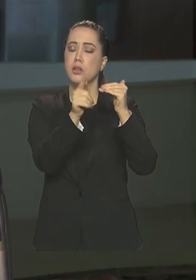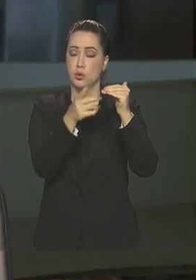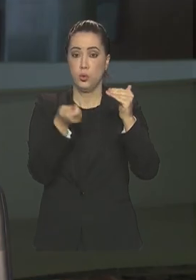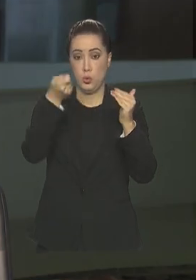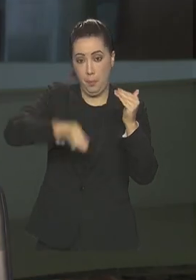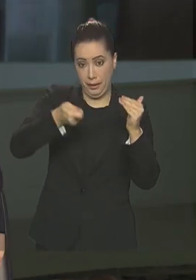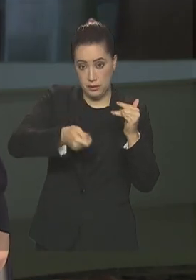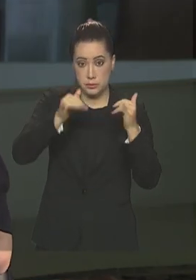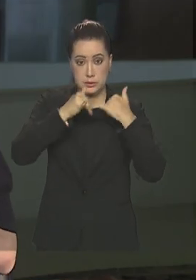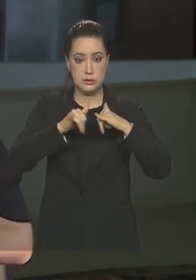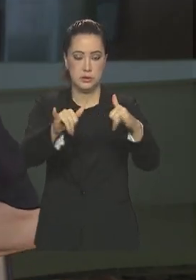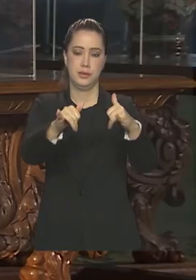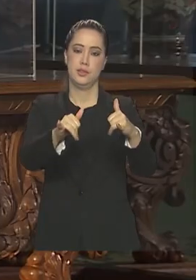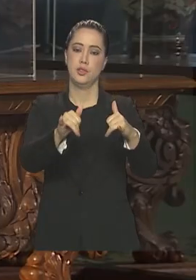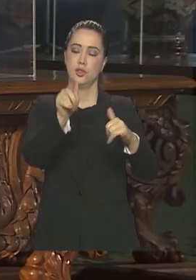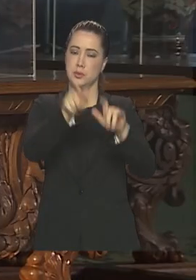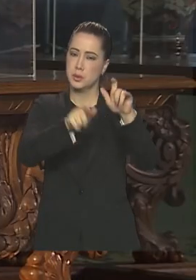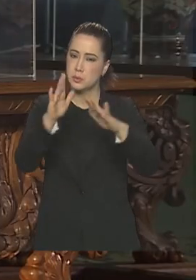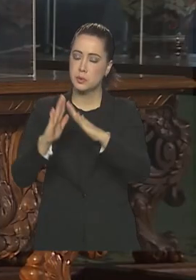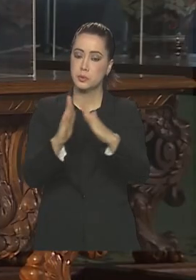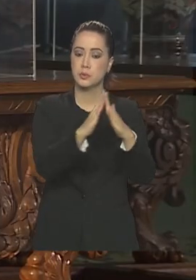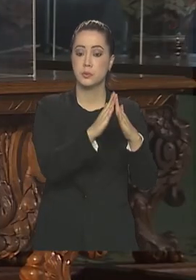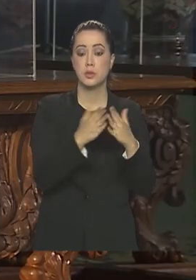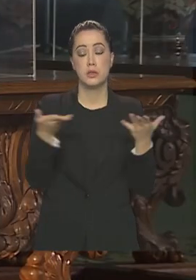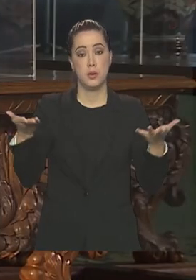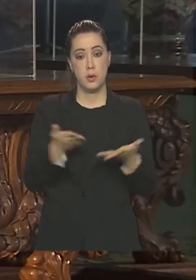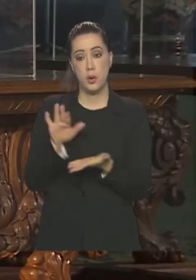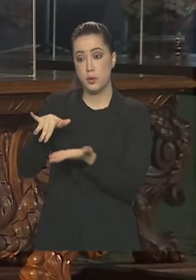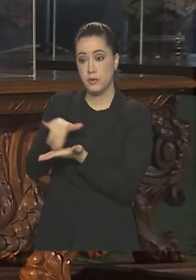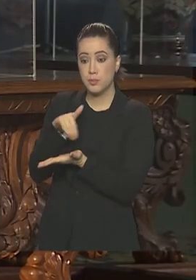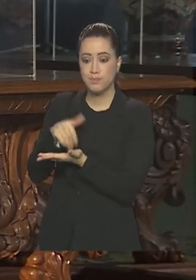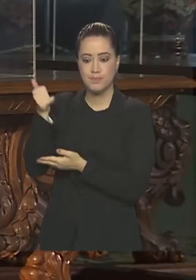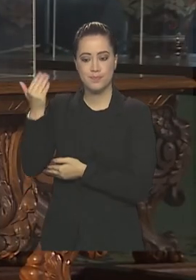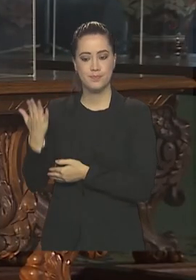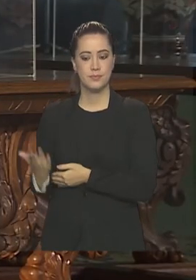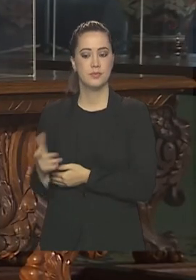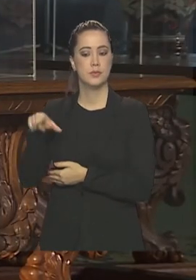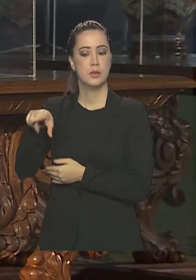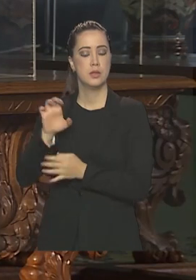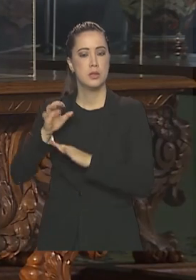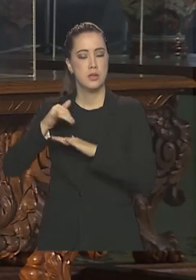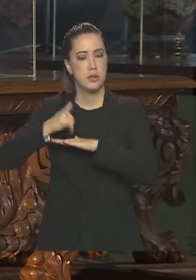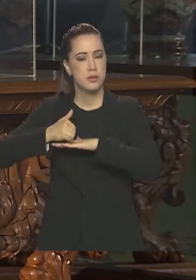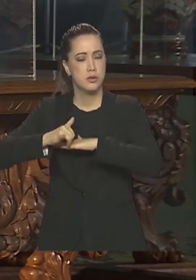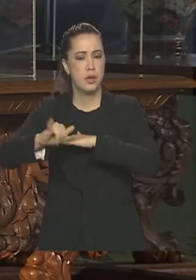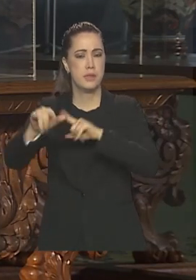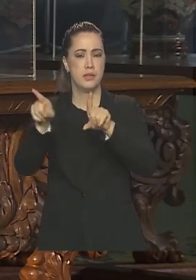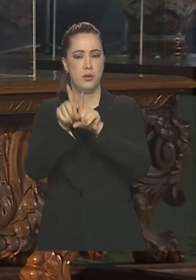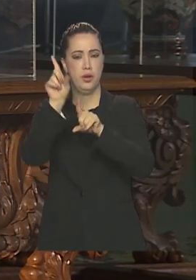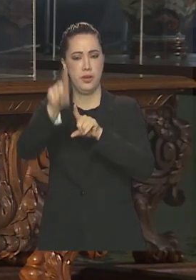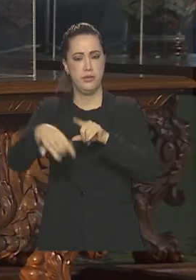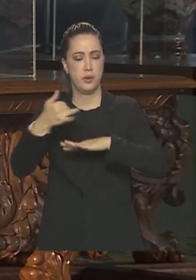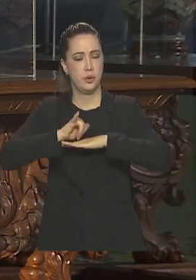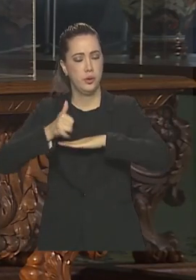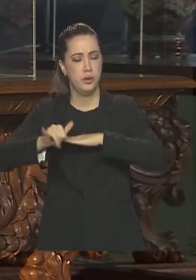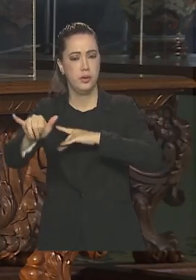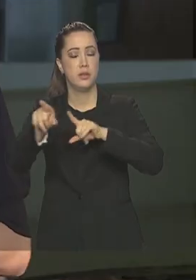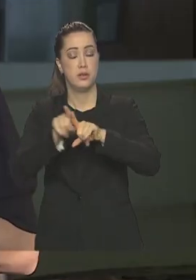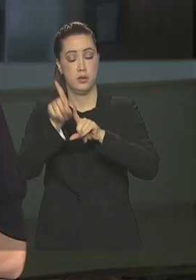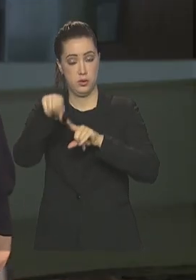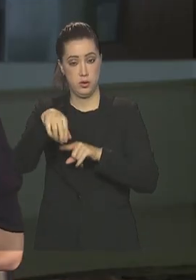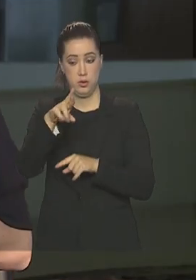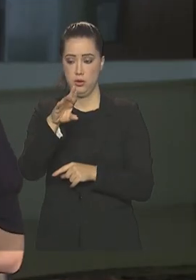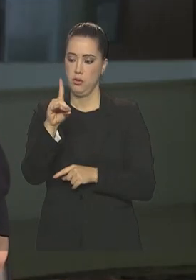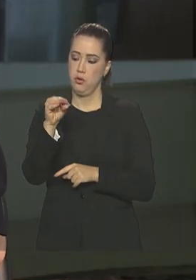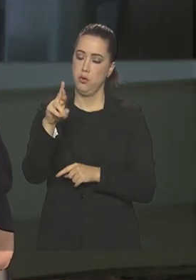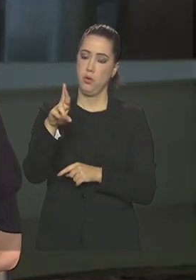Para falar sobre essas e outras medidas, eu converso agora com o secretário de Energia Elétrica do Ministério de Minas e Energia, Rodrigo Limpe.